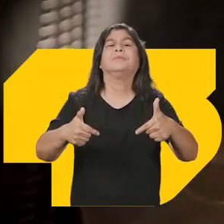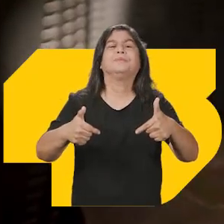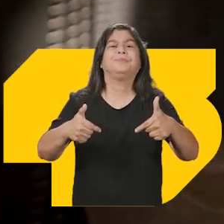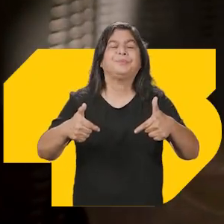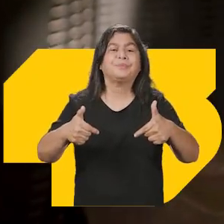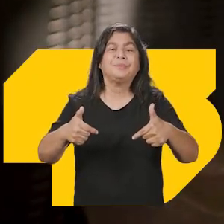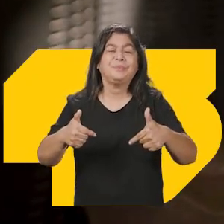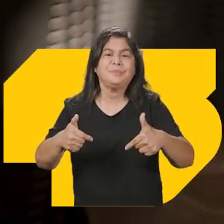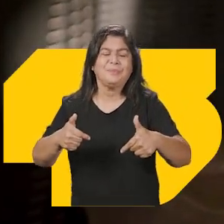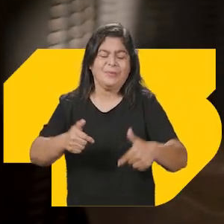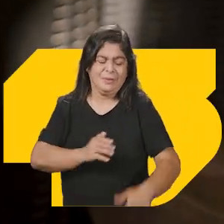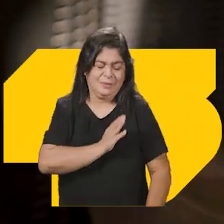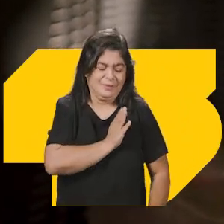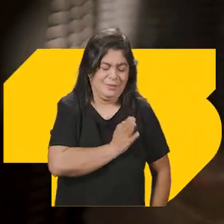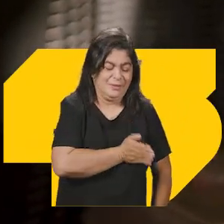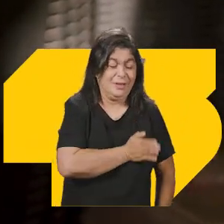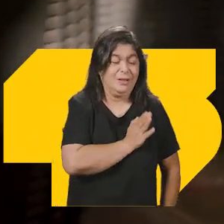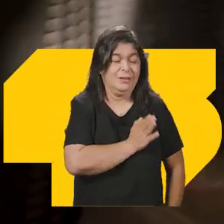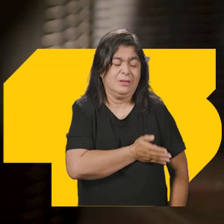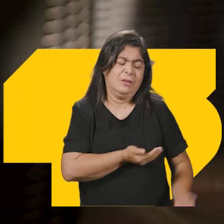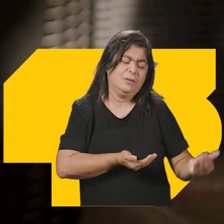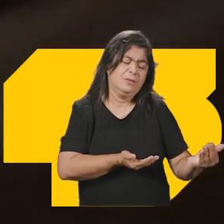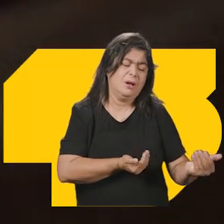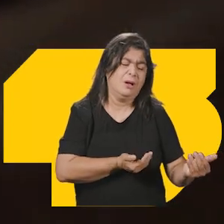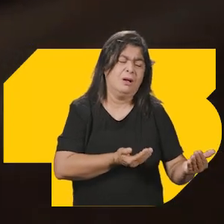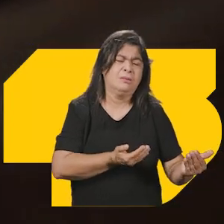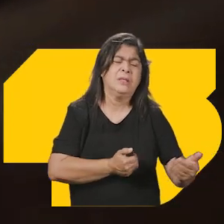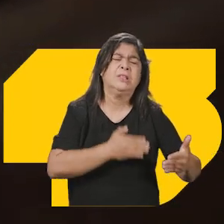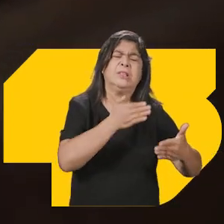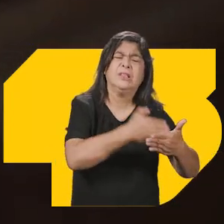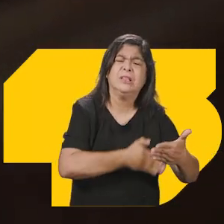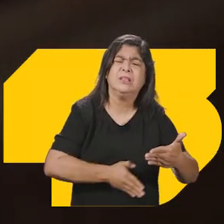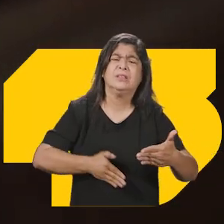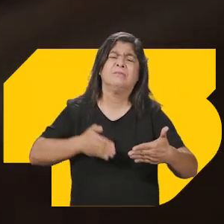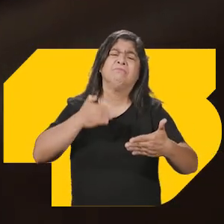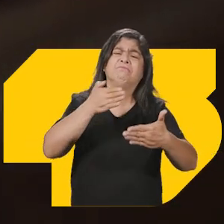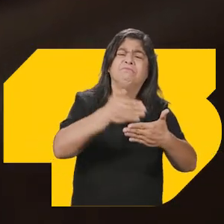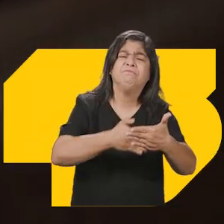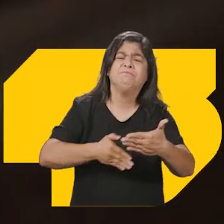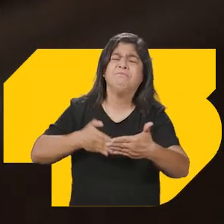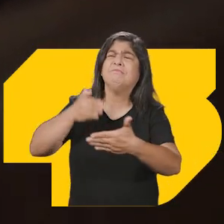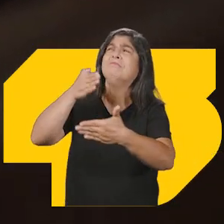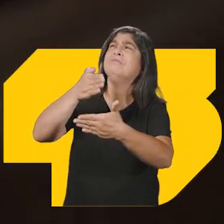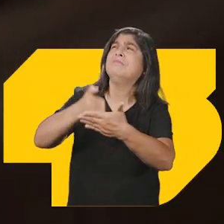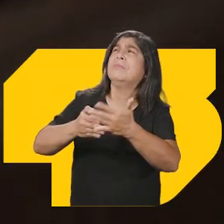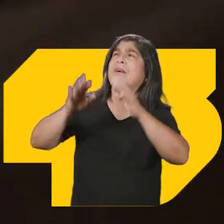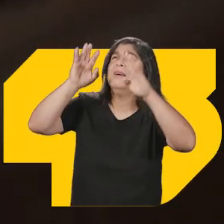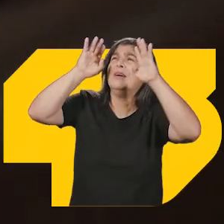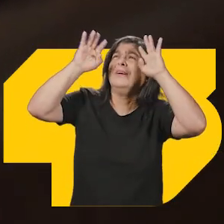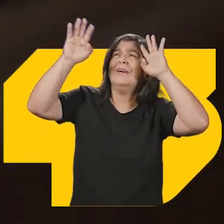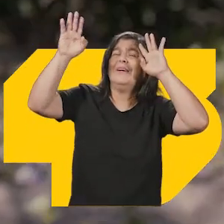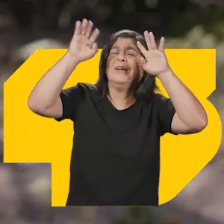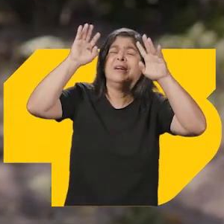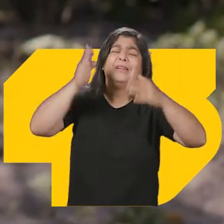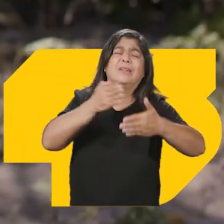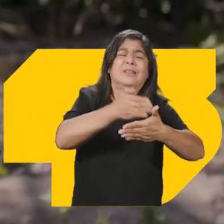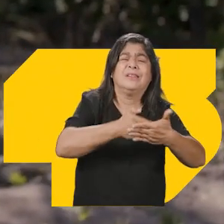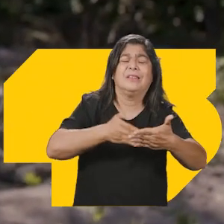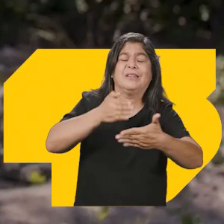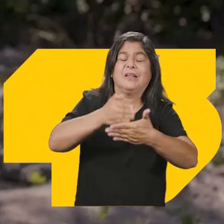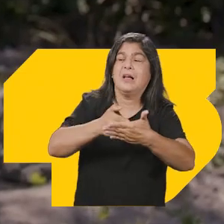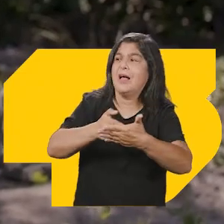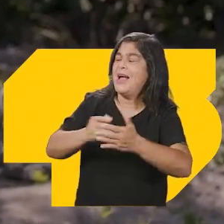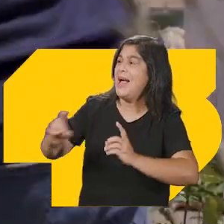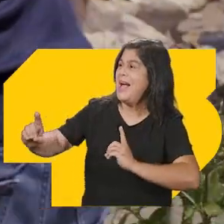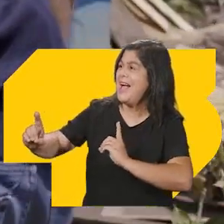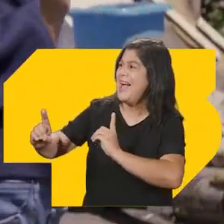Quando o coração tão jovem, mas já calejado de tanto sonhar,